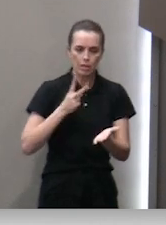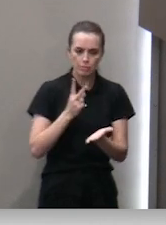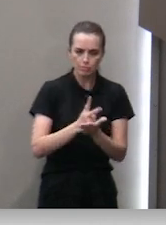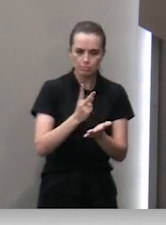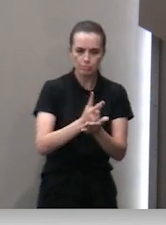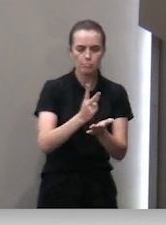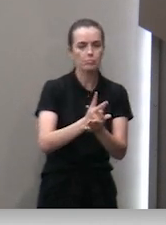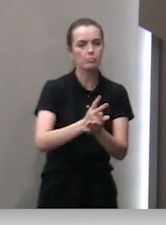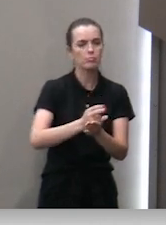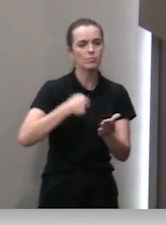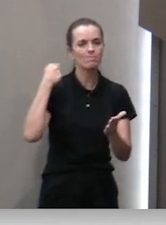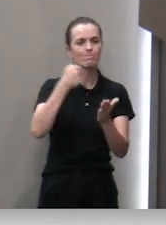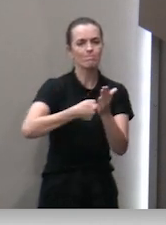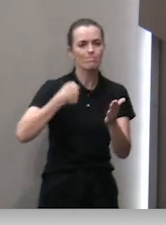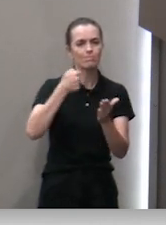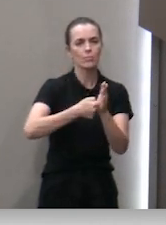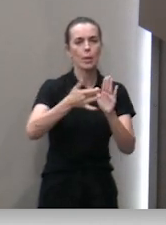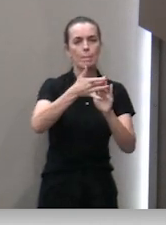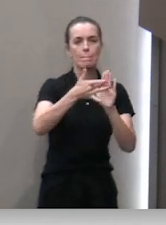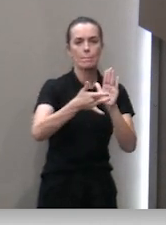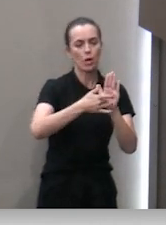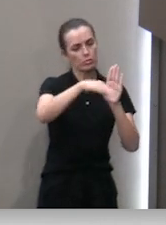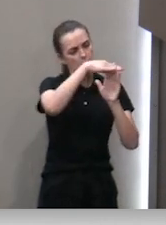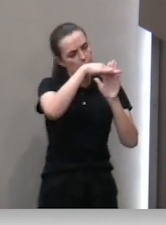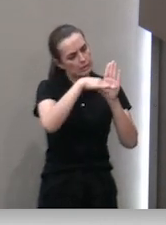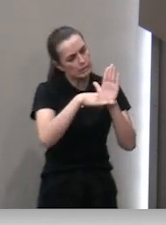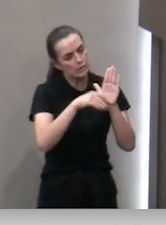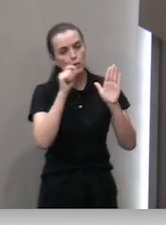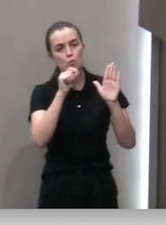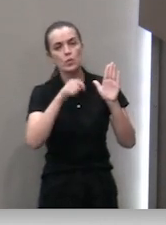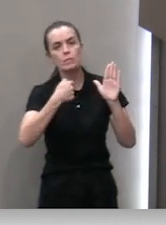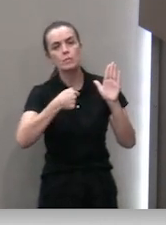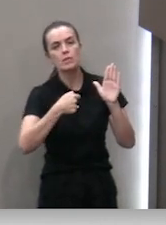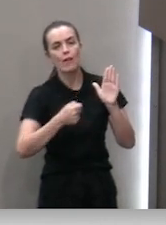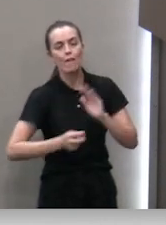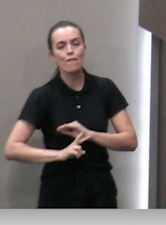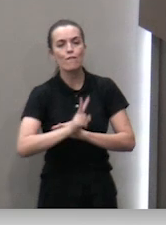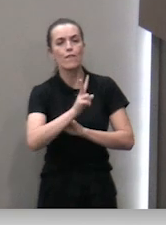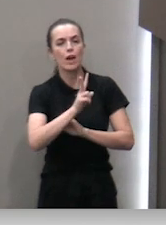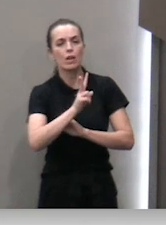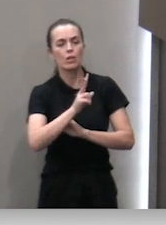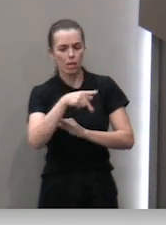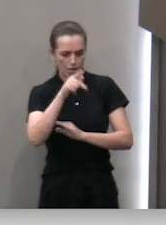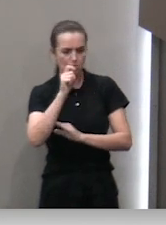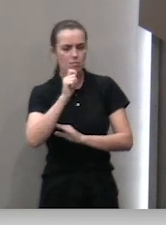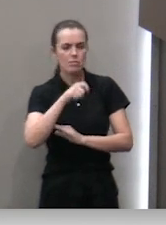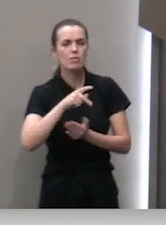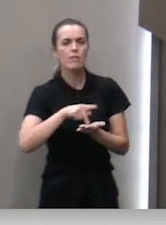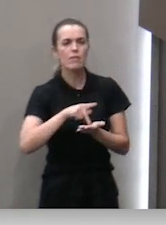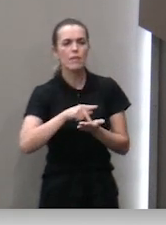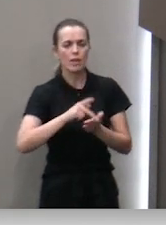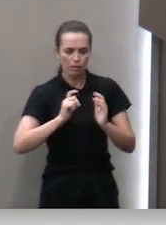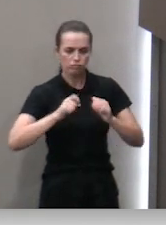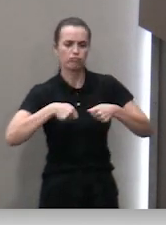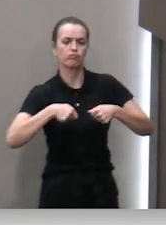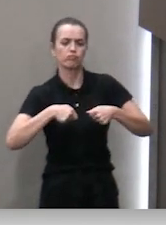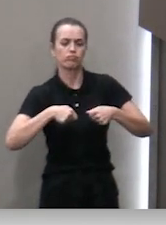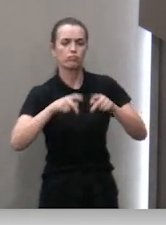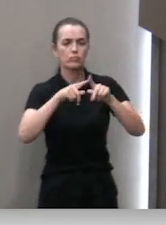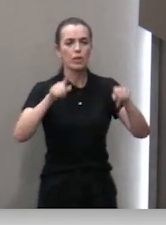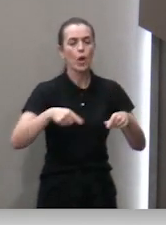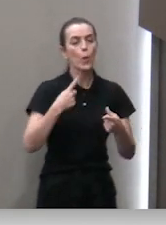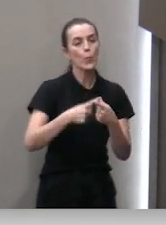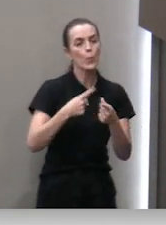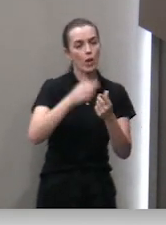luta pela nossa pauta de reivindicações e pela valorização efetiva do seu servidor, pois acredita